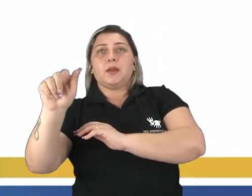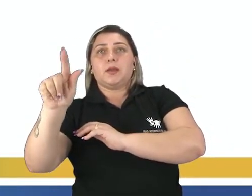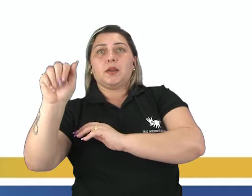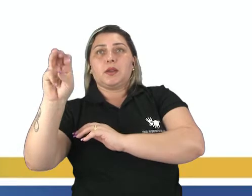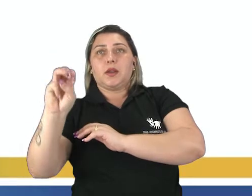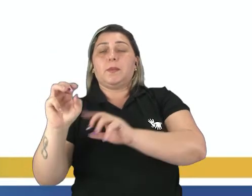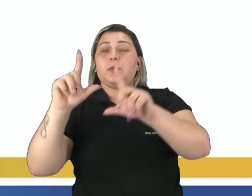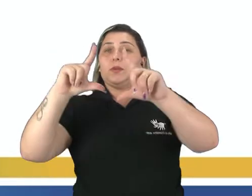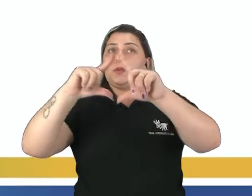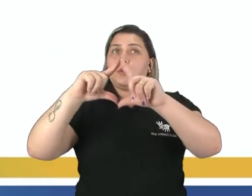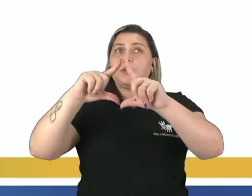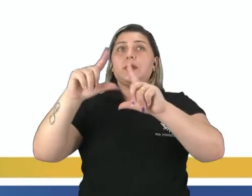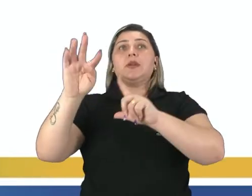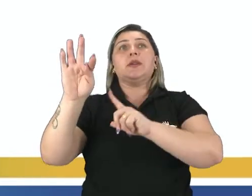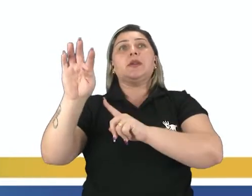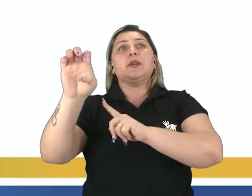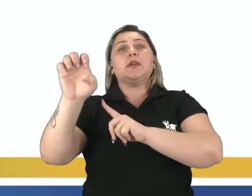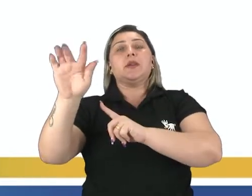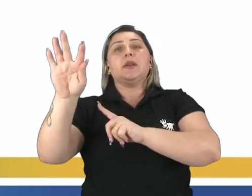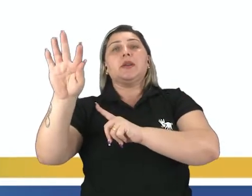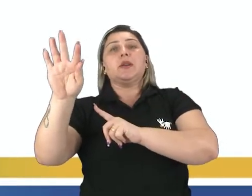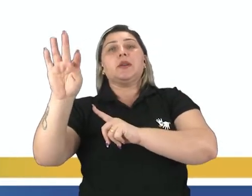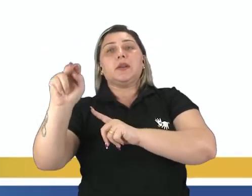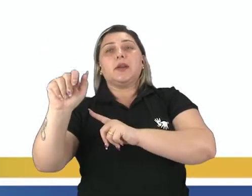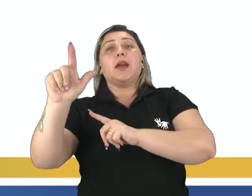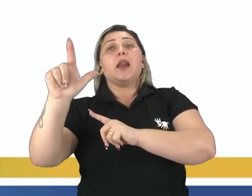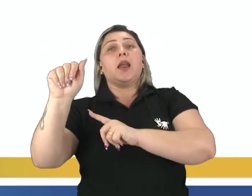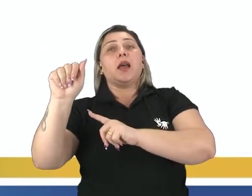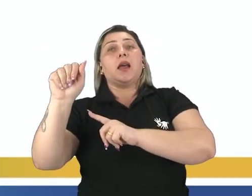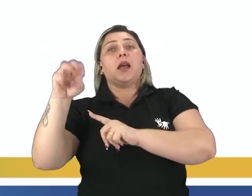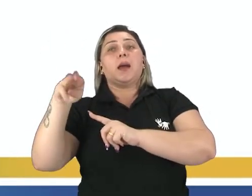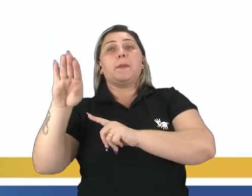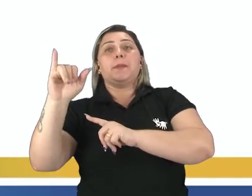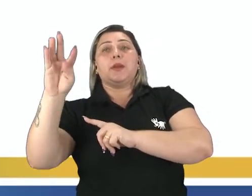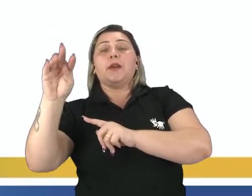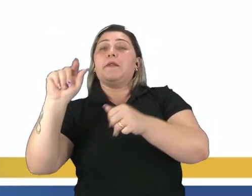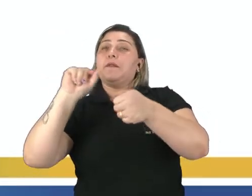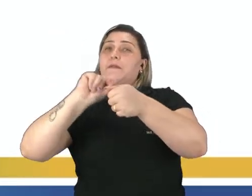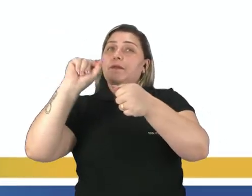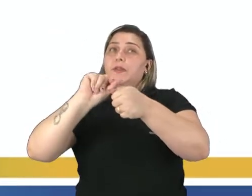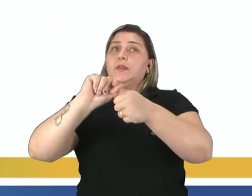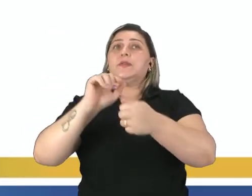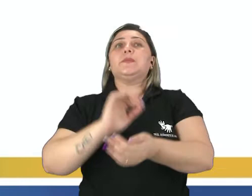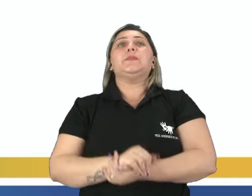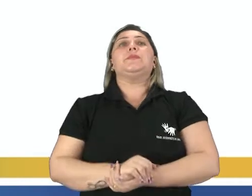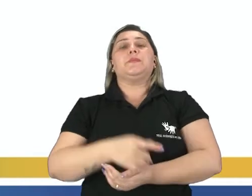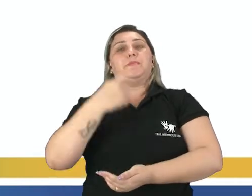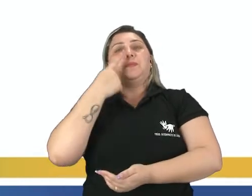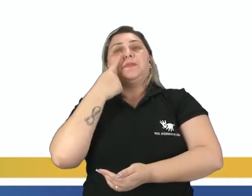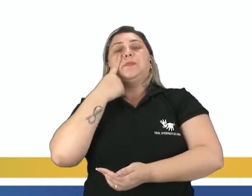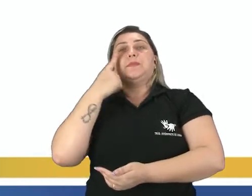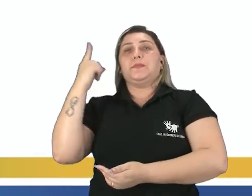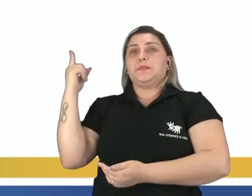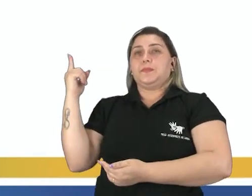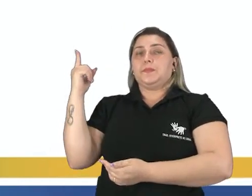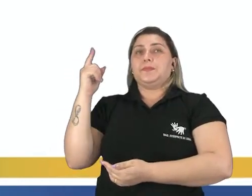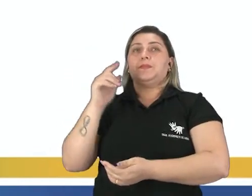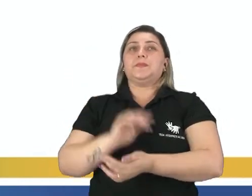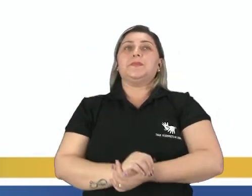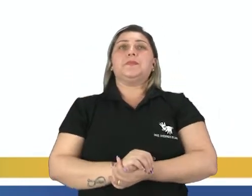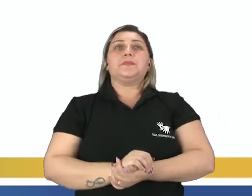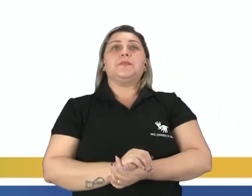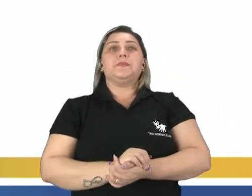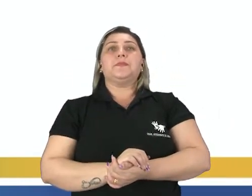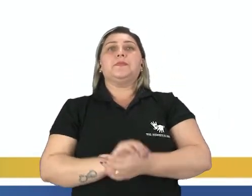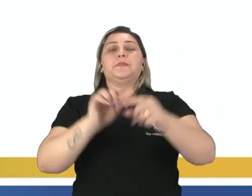os ângulos θ e lambda que foram formados durante o processo, tá? Então,